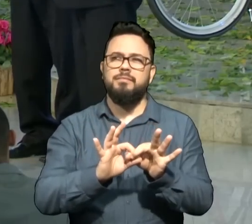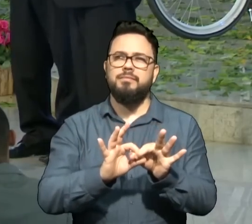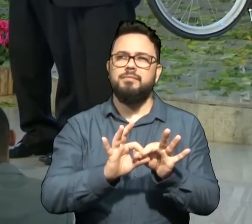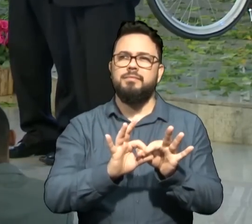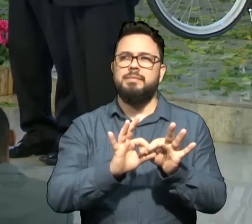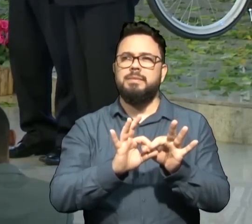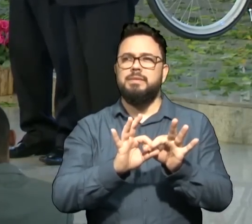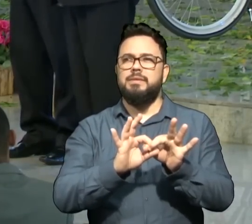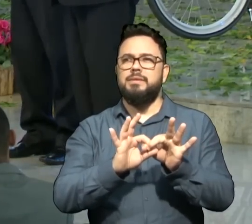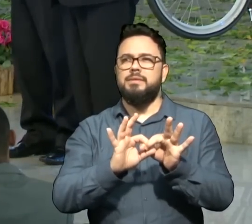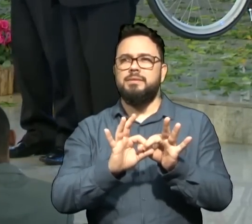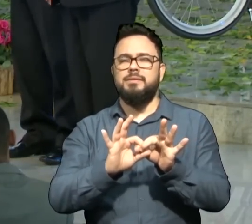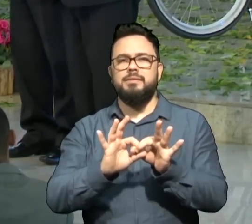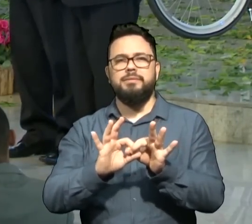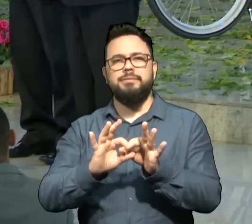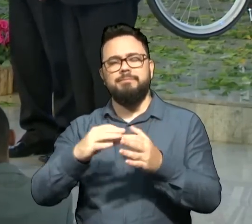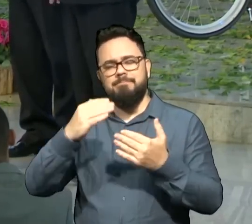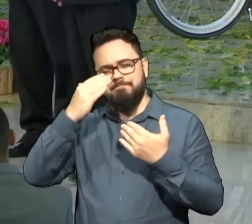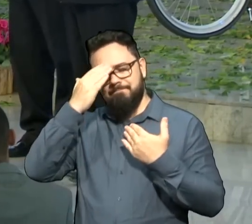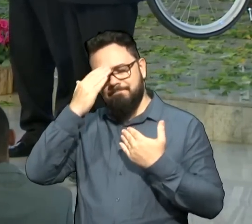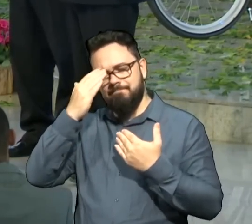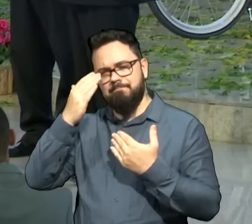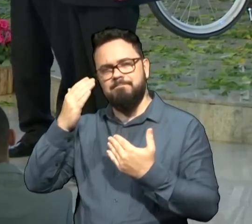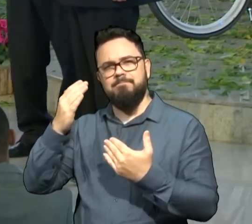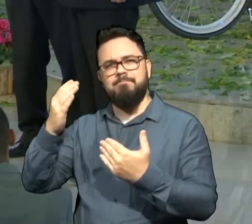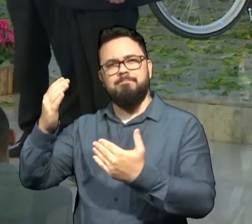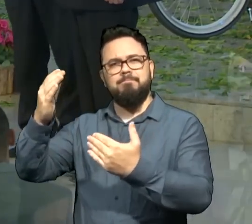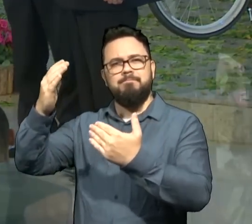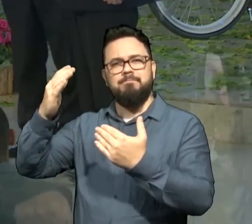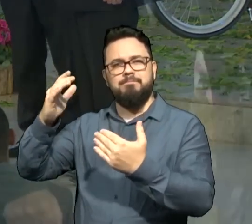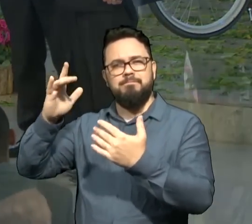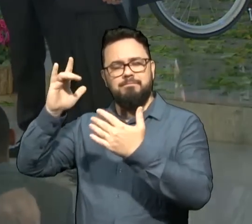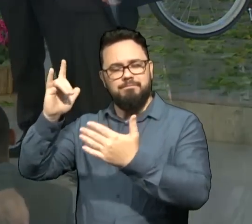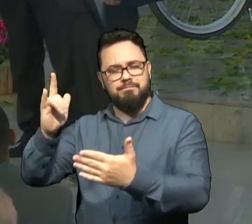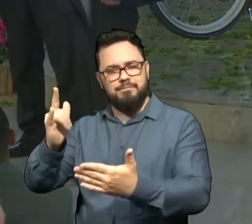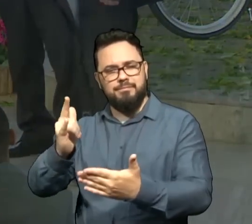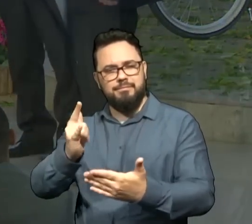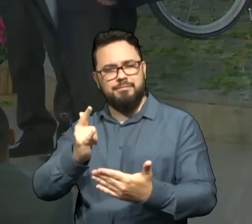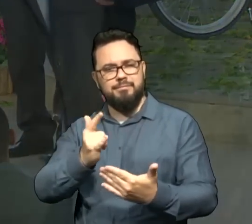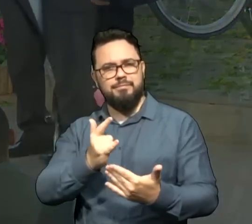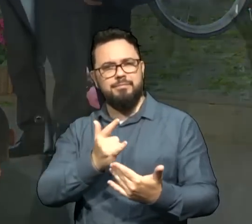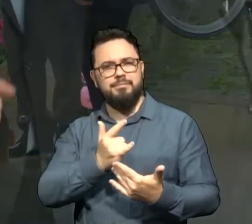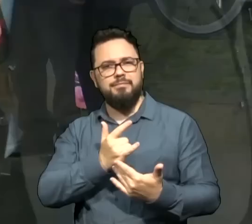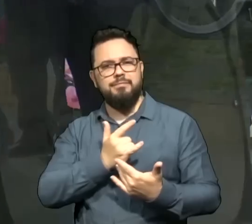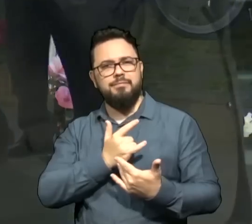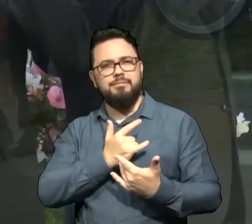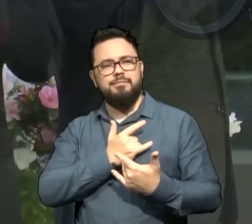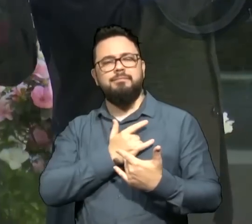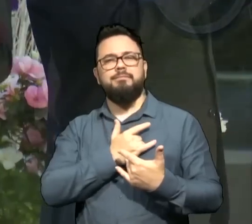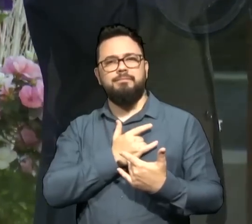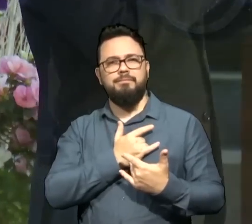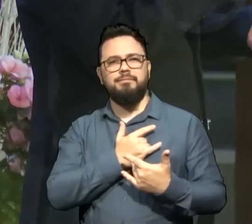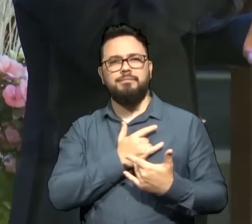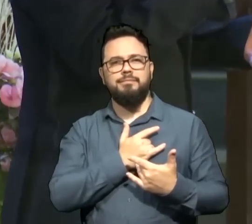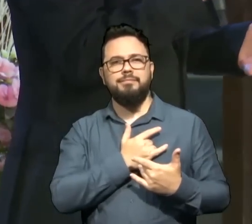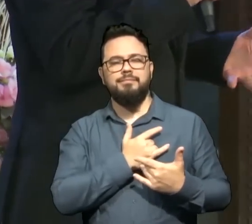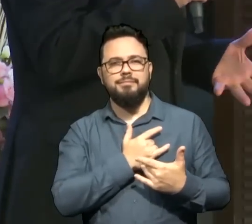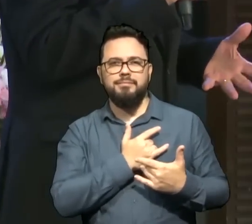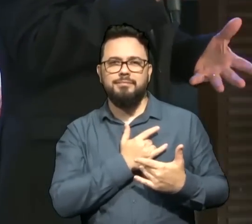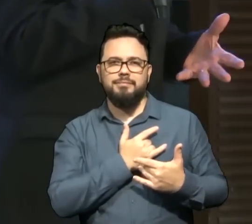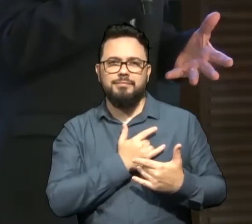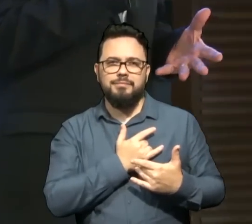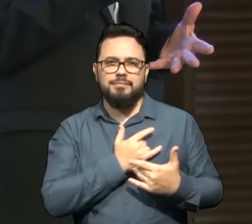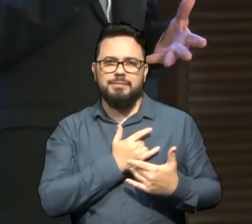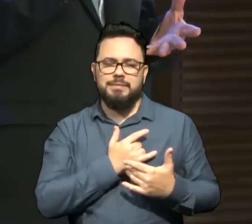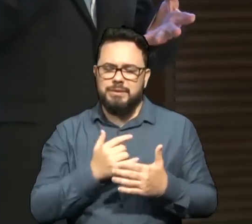abrigar o amor de Deus toma